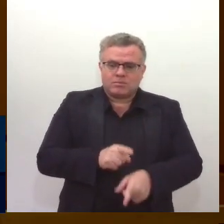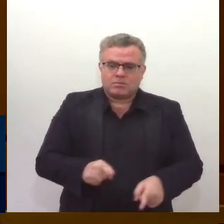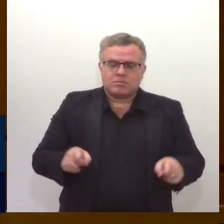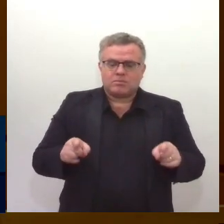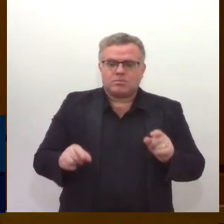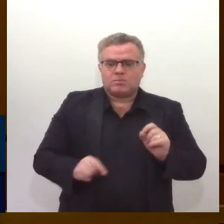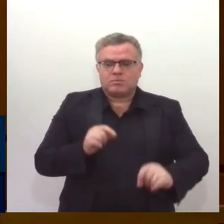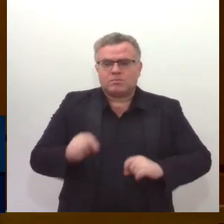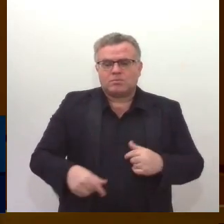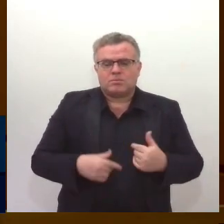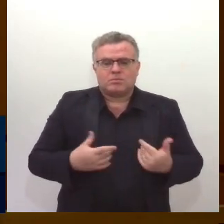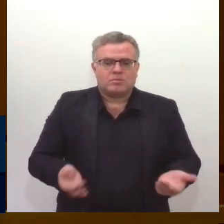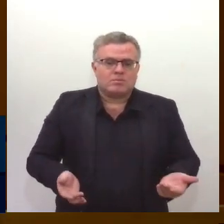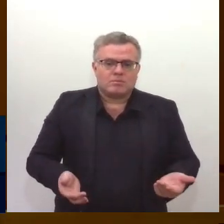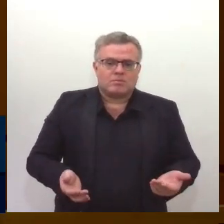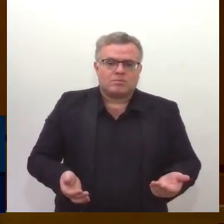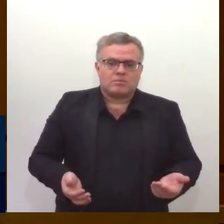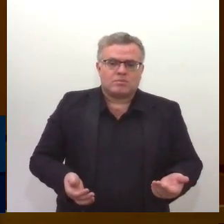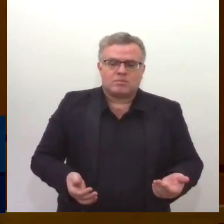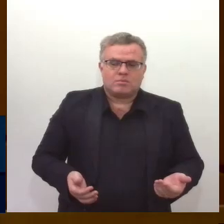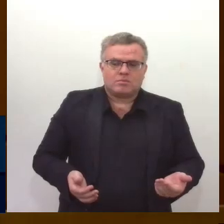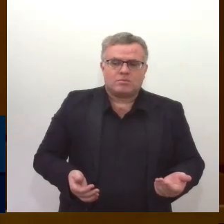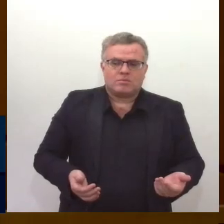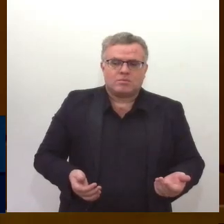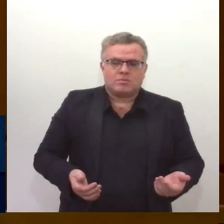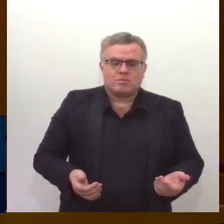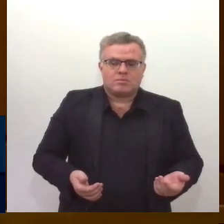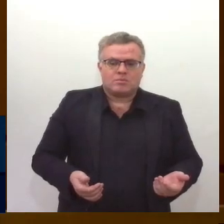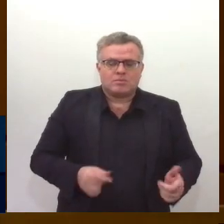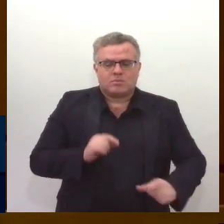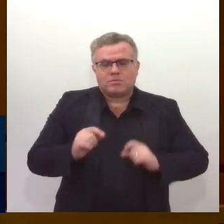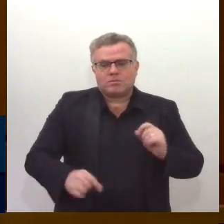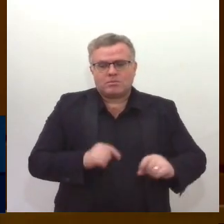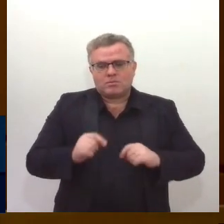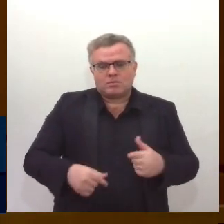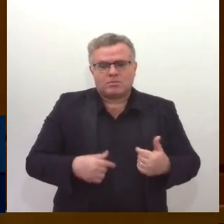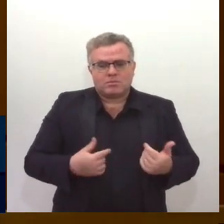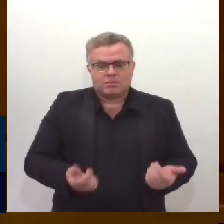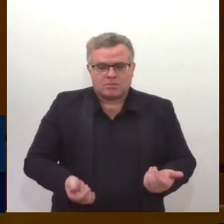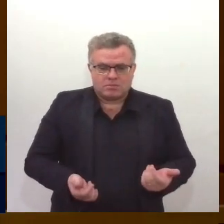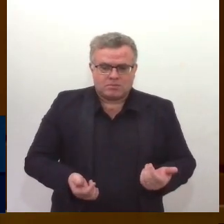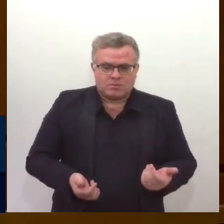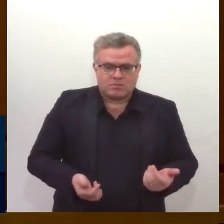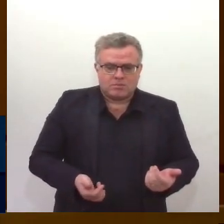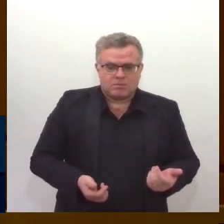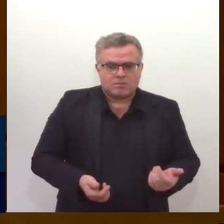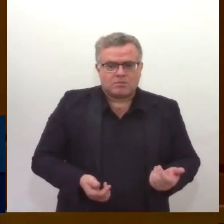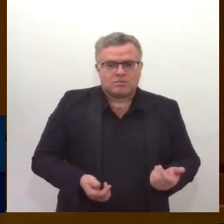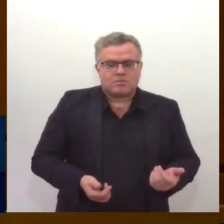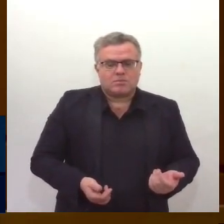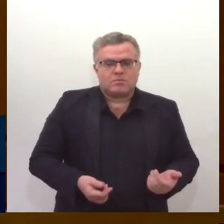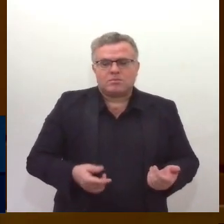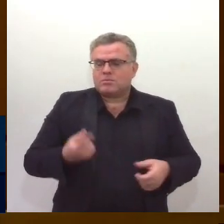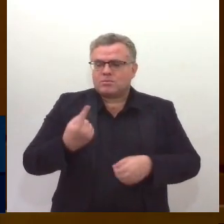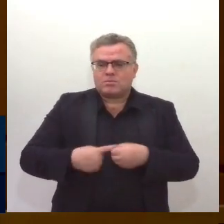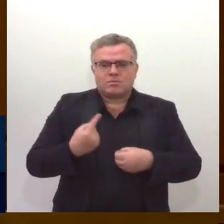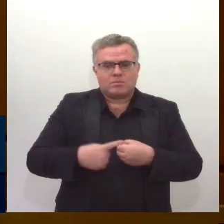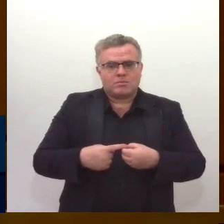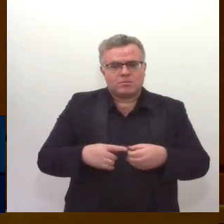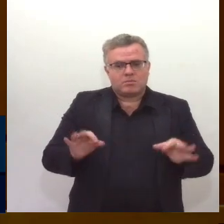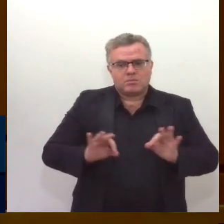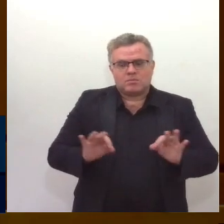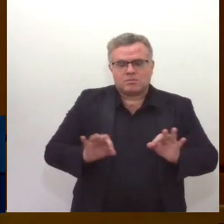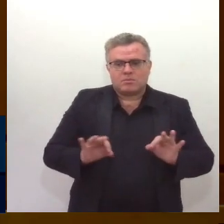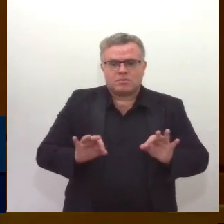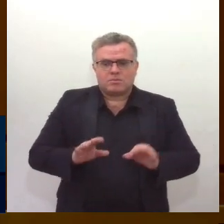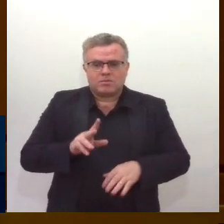nossa democracia, nenhum município de Aracaju atingiu 50